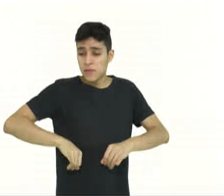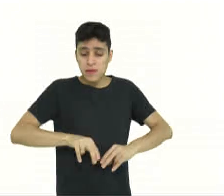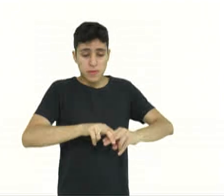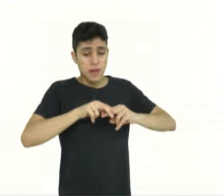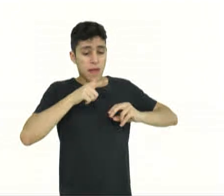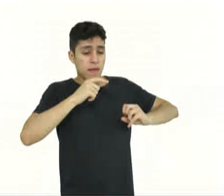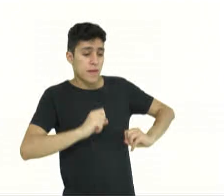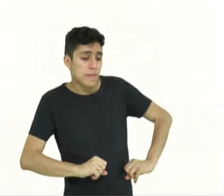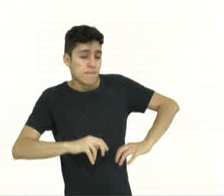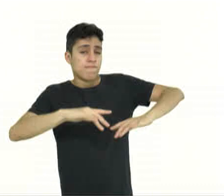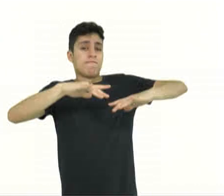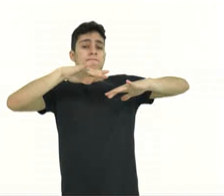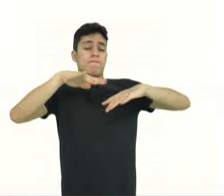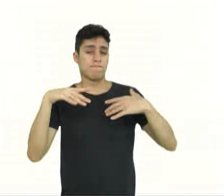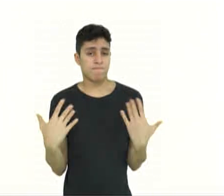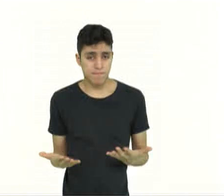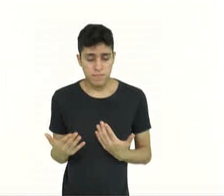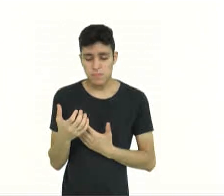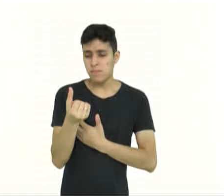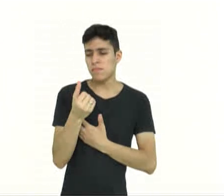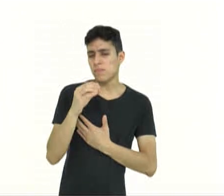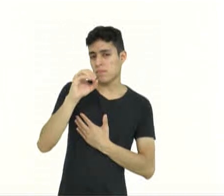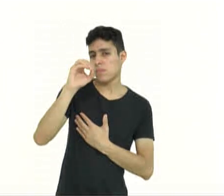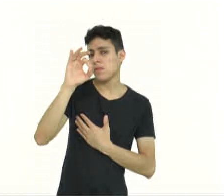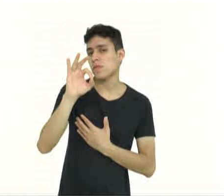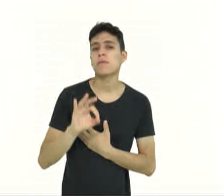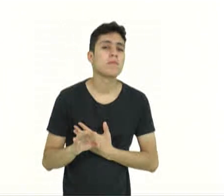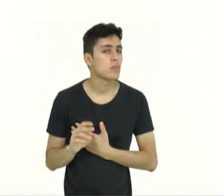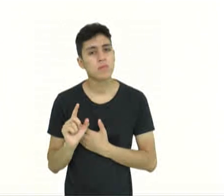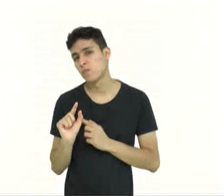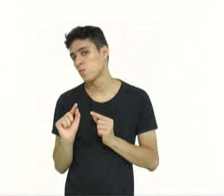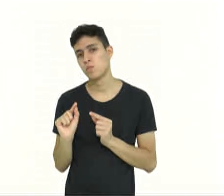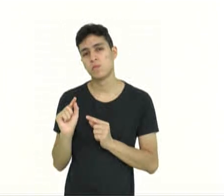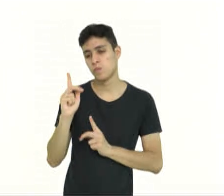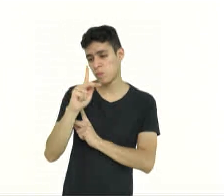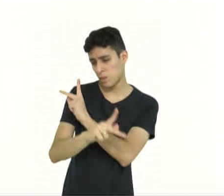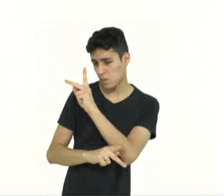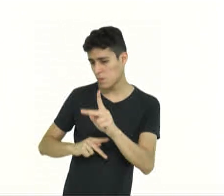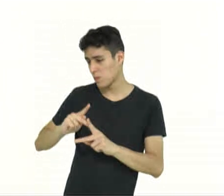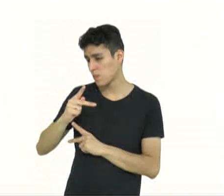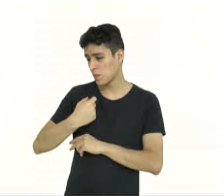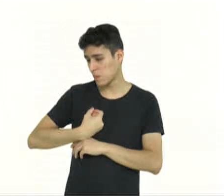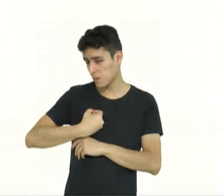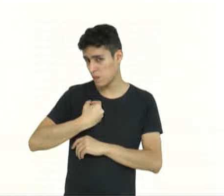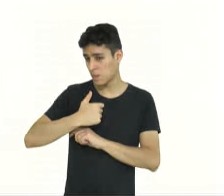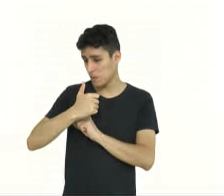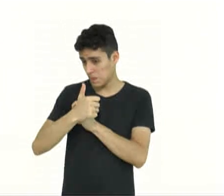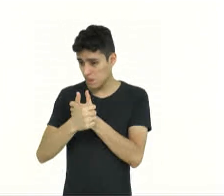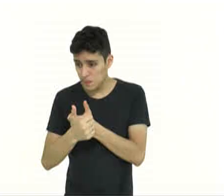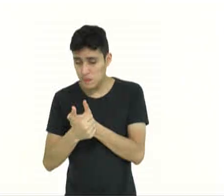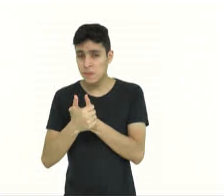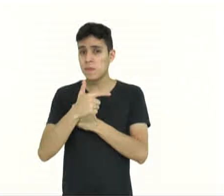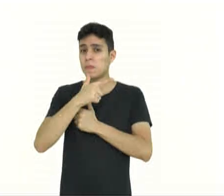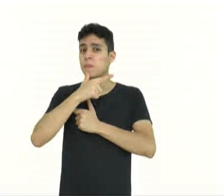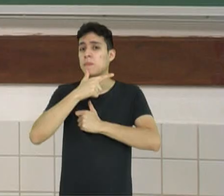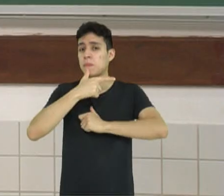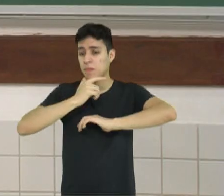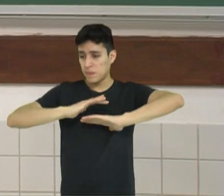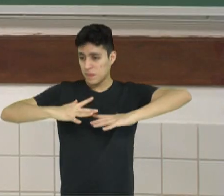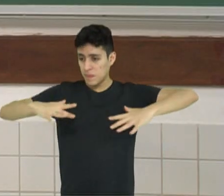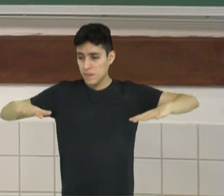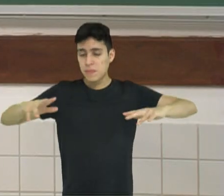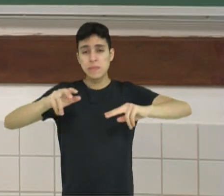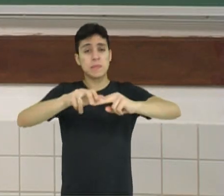dos oceanos e cerca de 60% da população residente em áreas litorâneas. Por